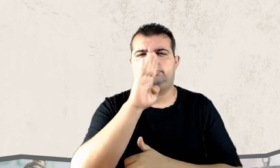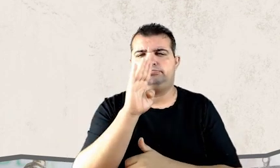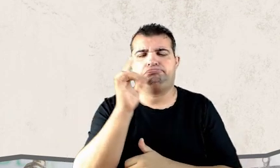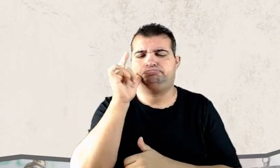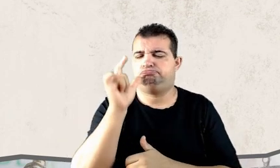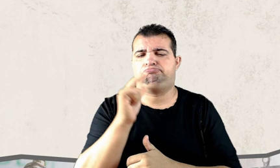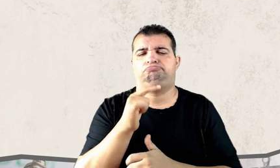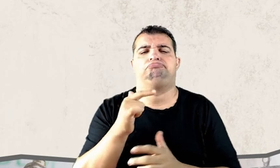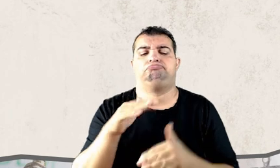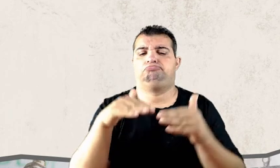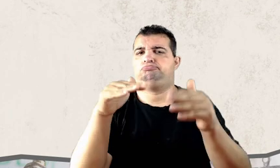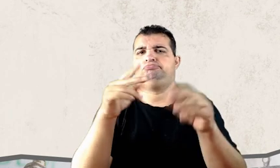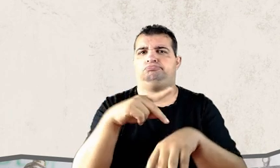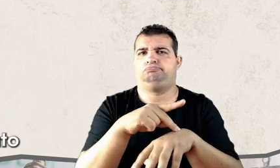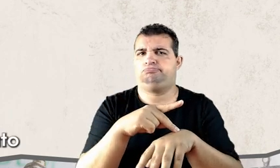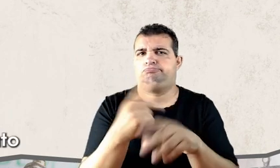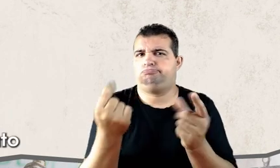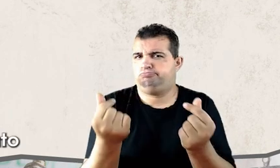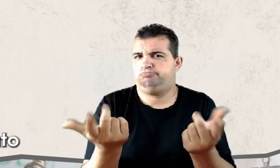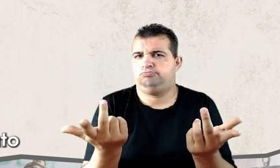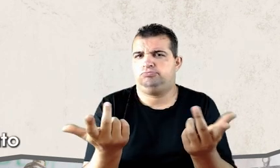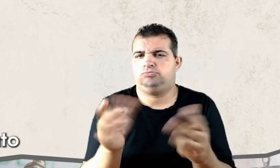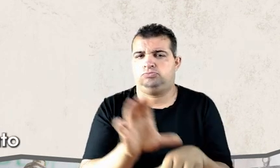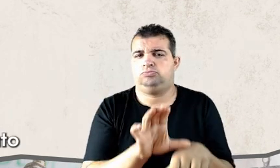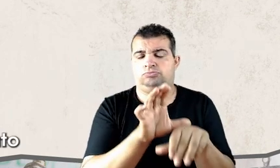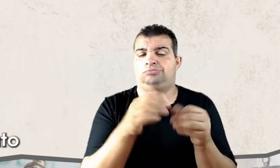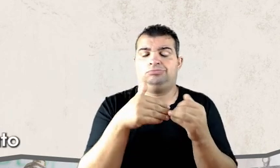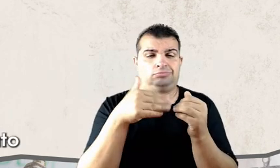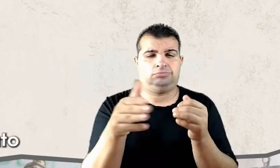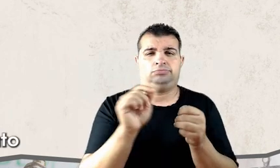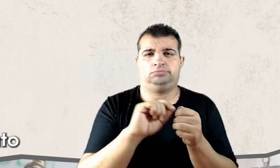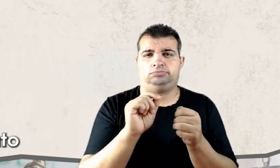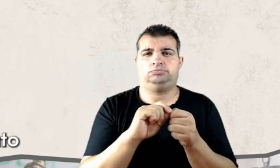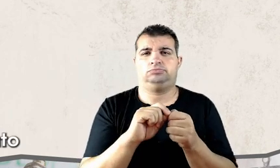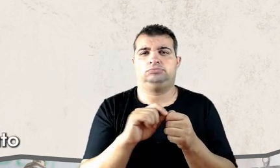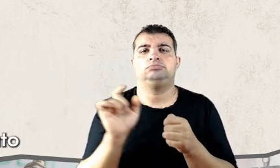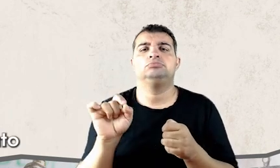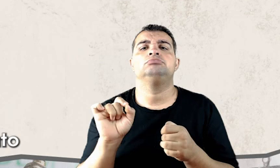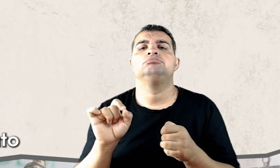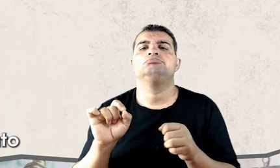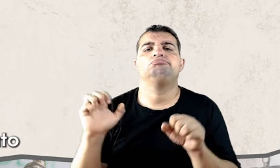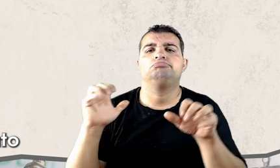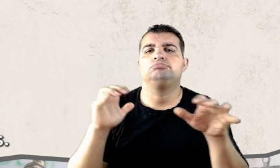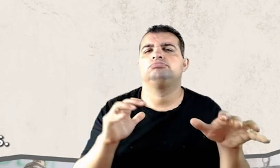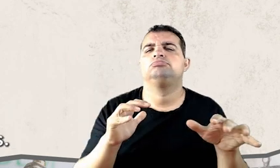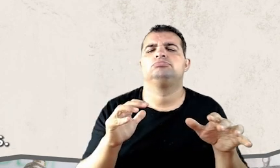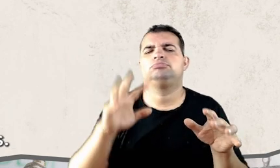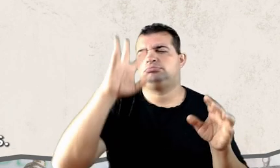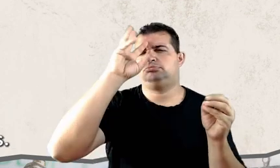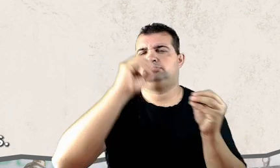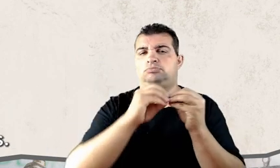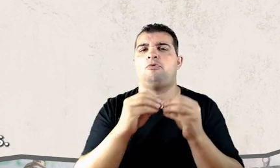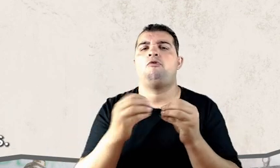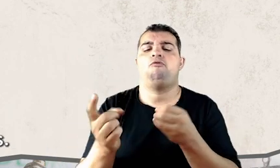do milagre econômico. O conselho, né, ele passa a ser um instrumento em movimento